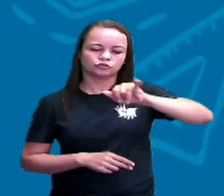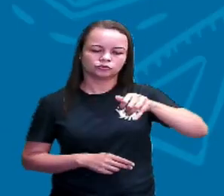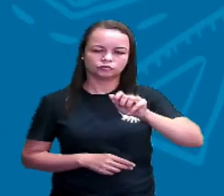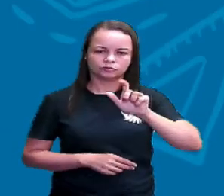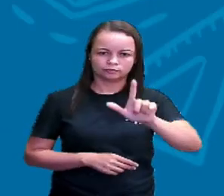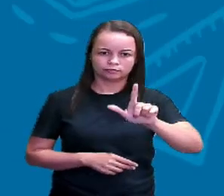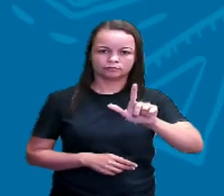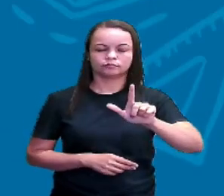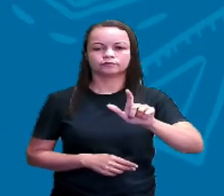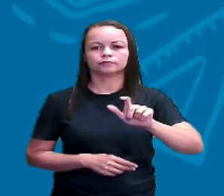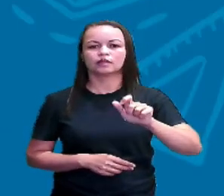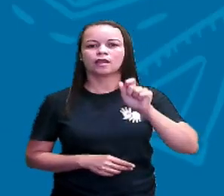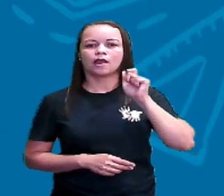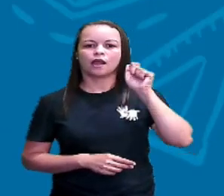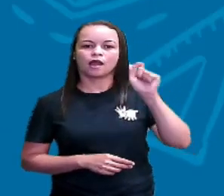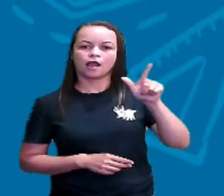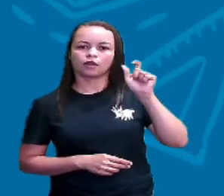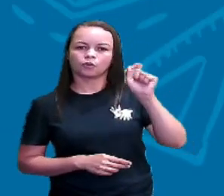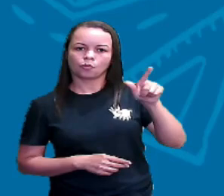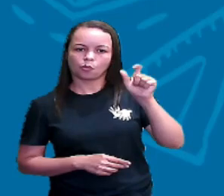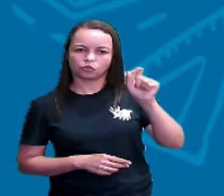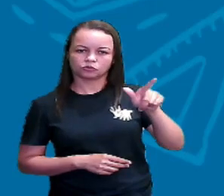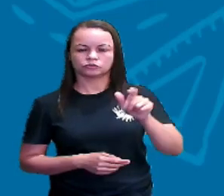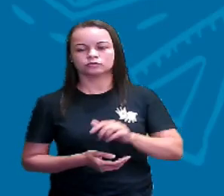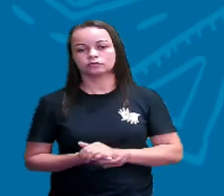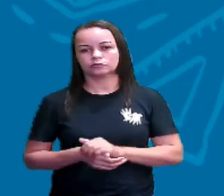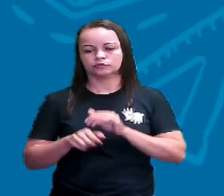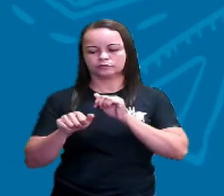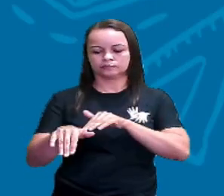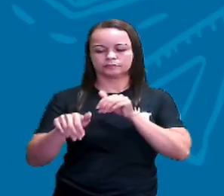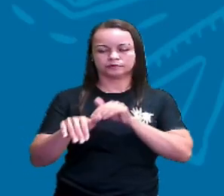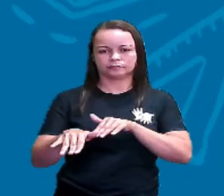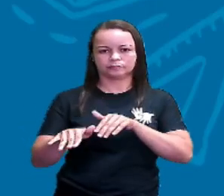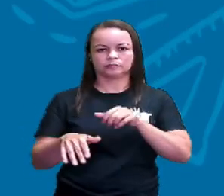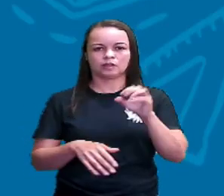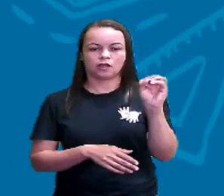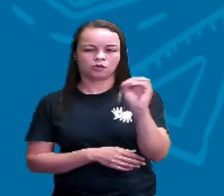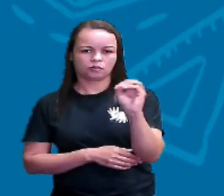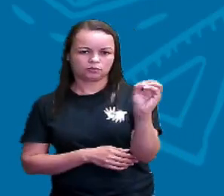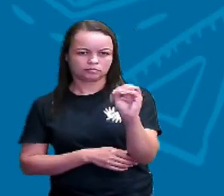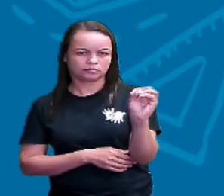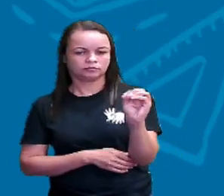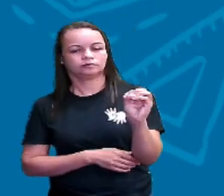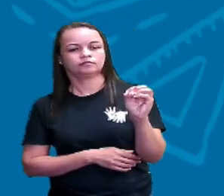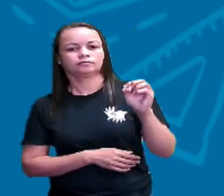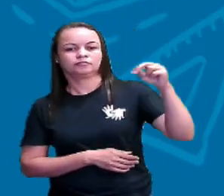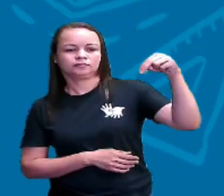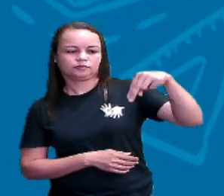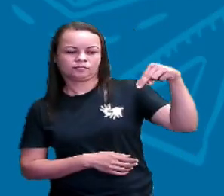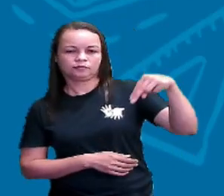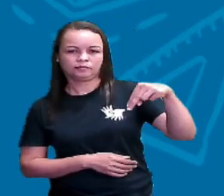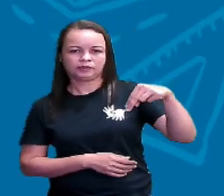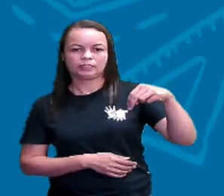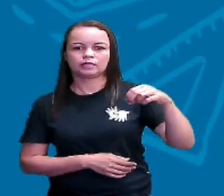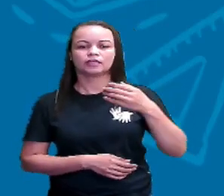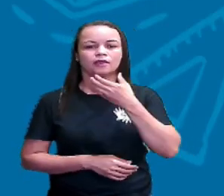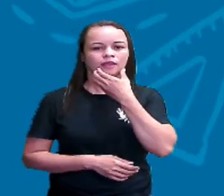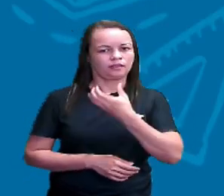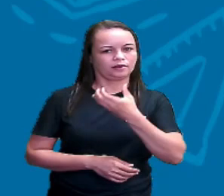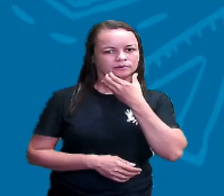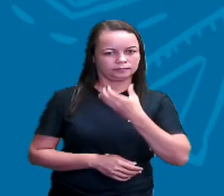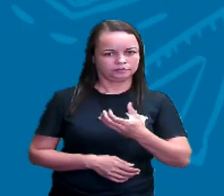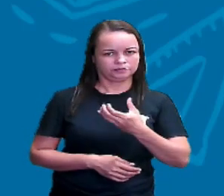julho, agosto, setembro, outubro, novembro e